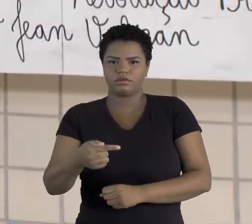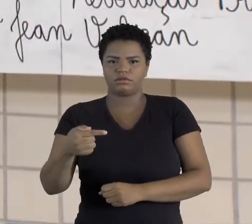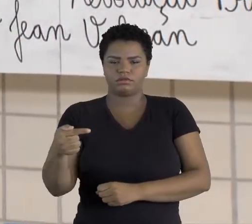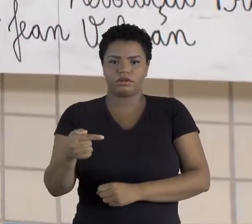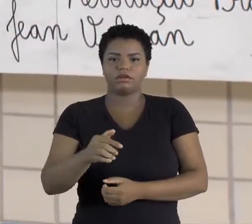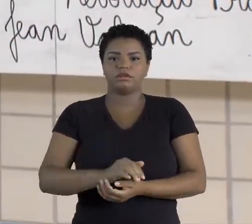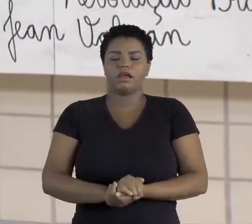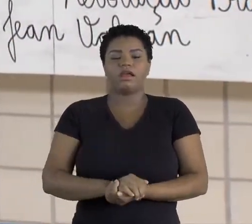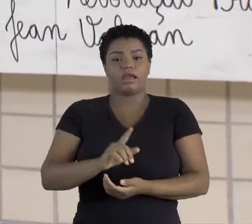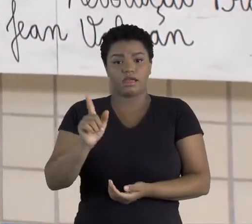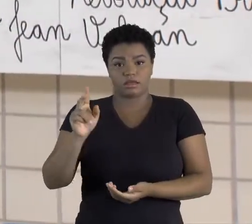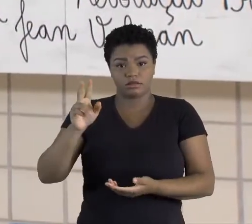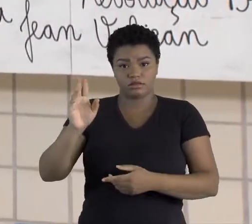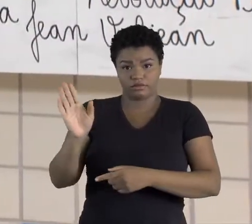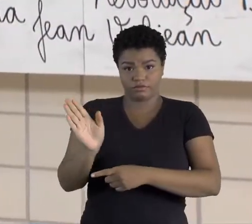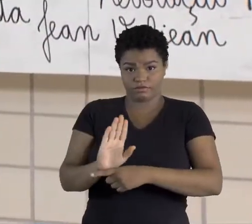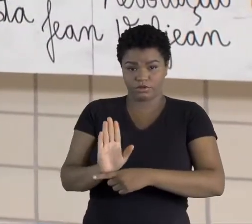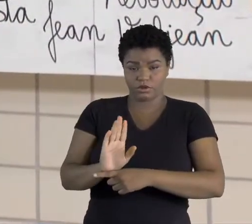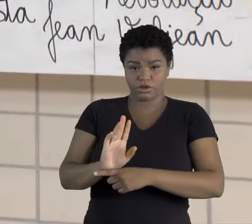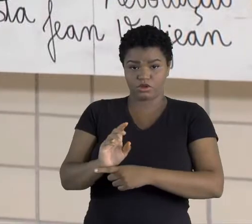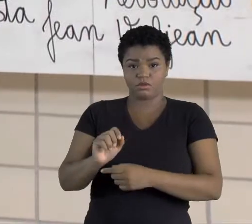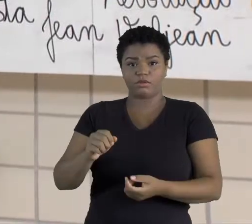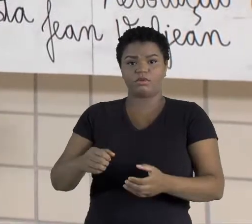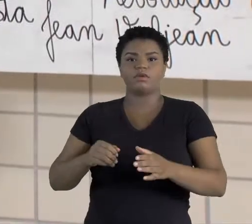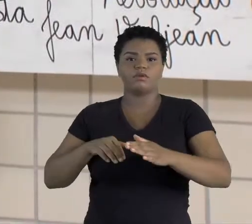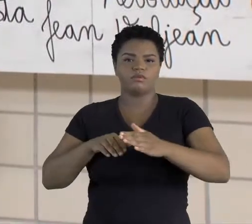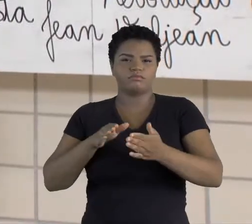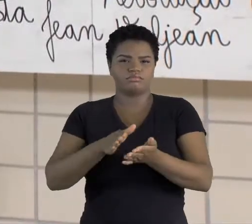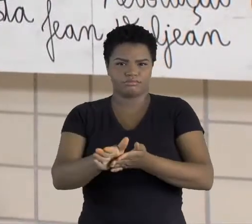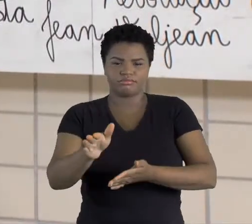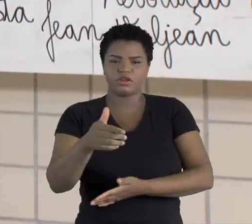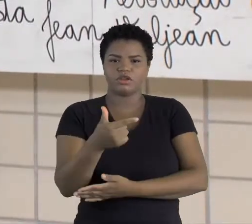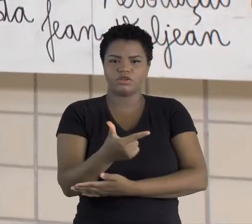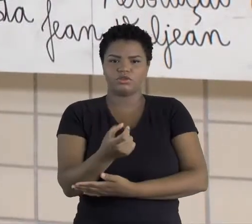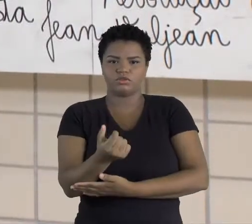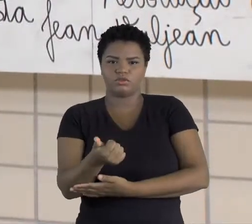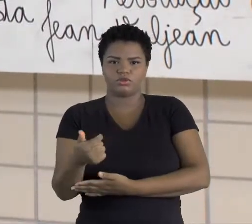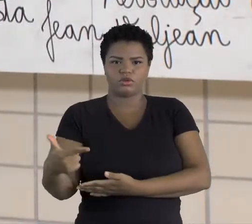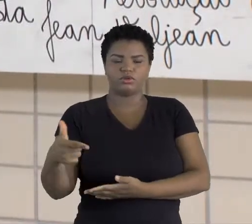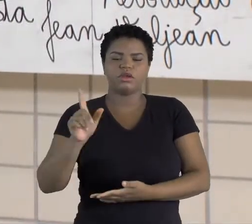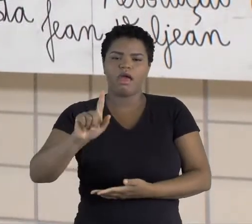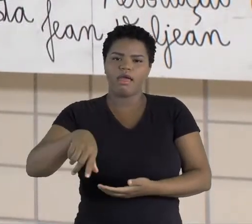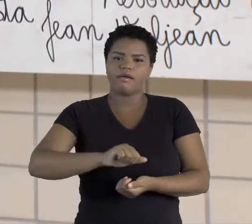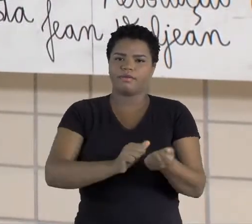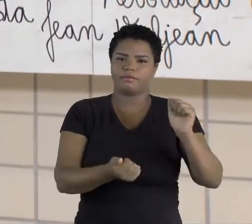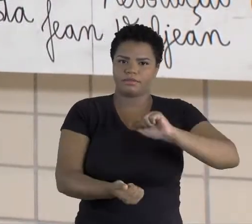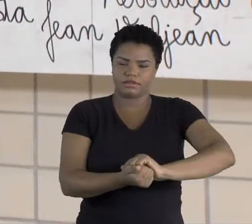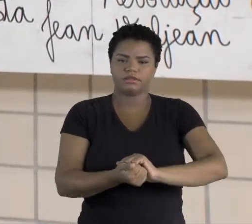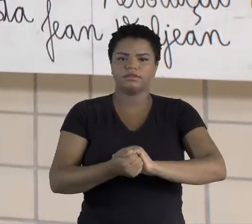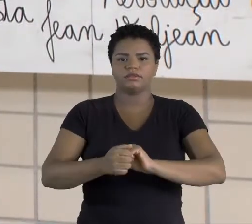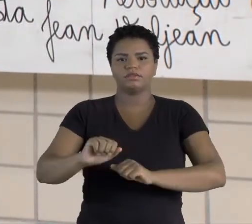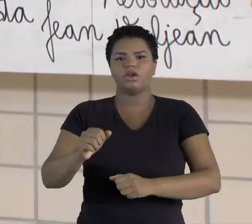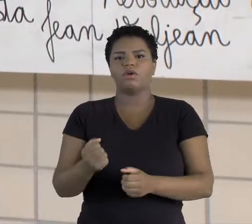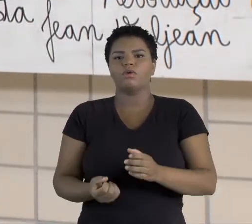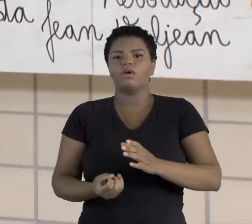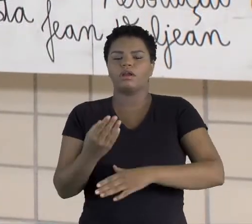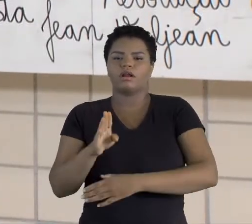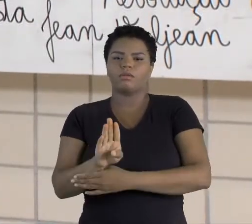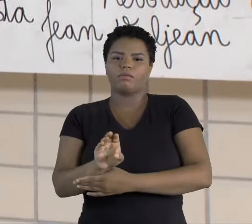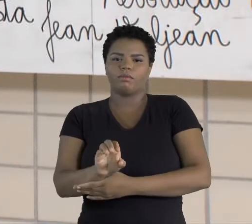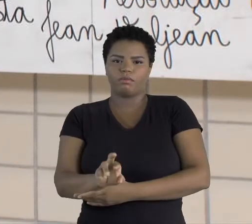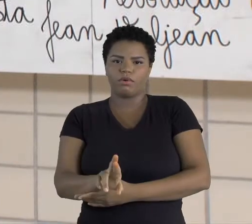uma releitura do musical da Broadway sobre essa narrativa Os Miseráveis, do autor